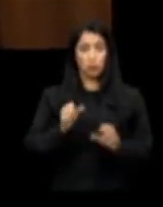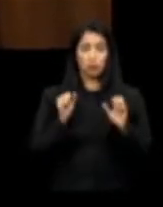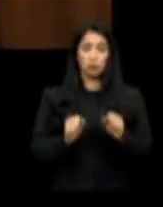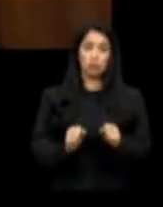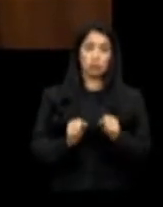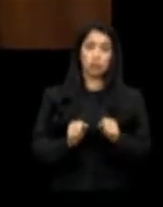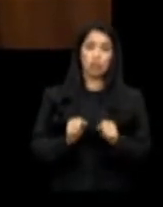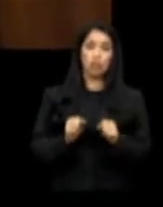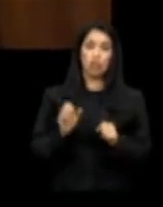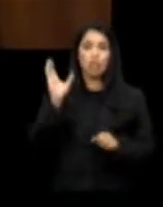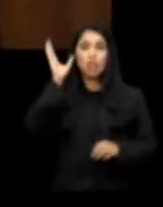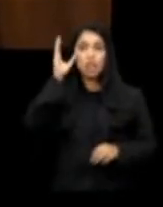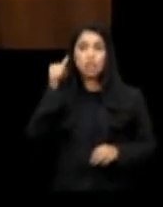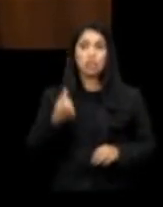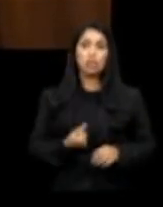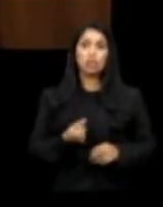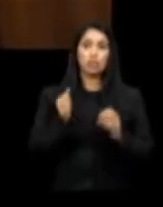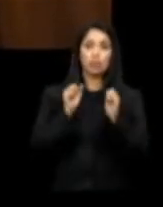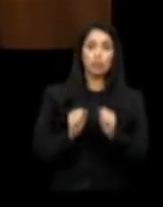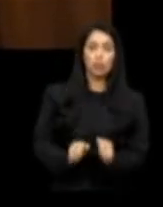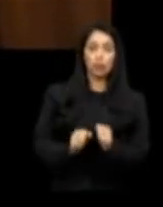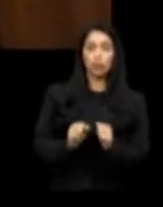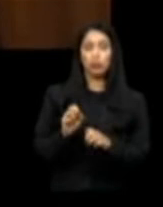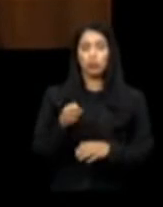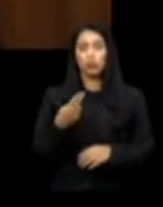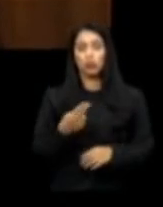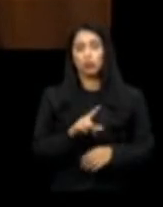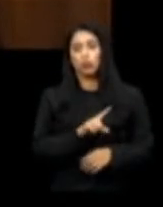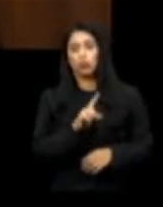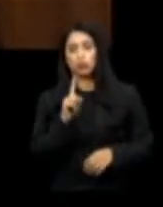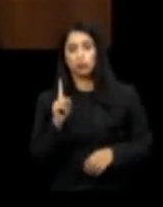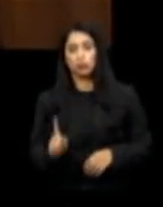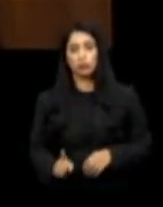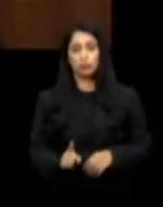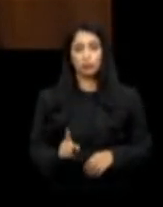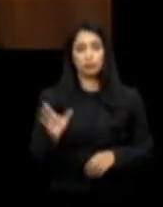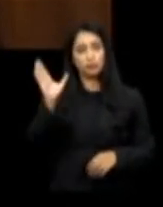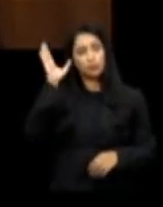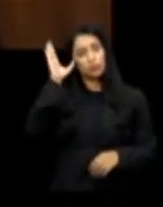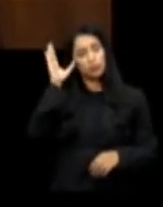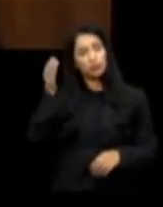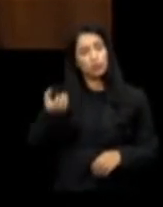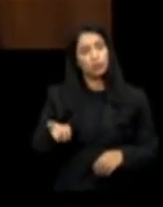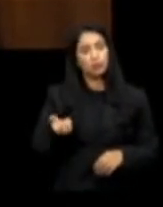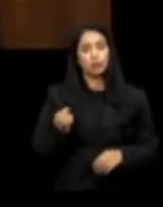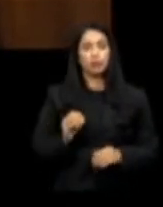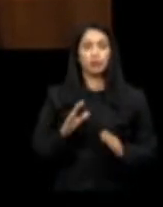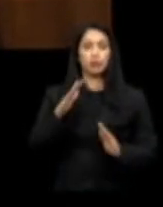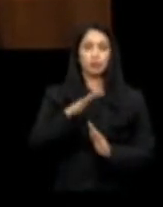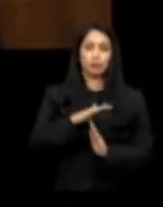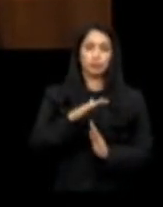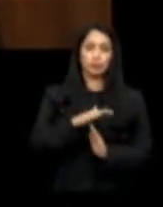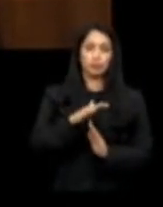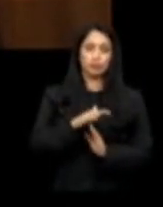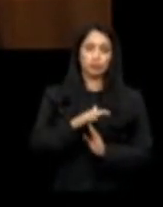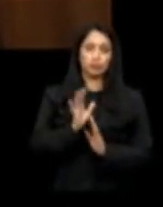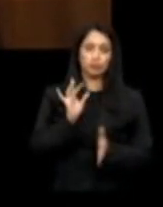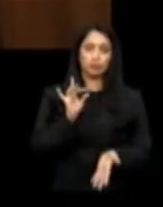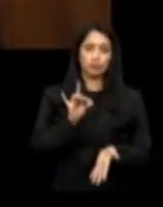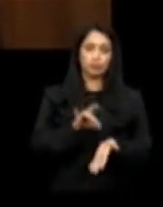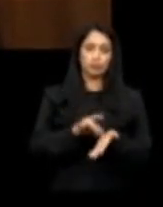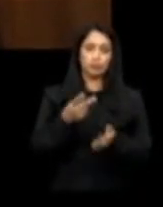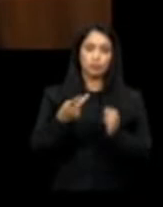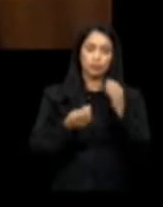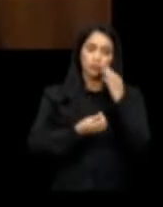uso de seus dados pessoais, de decidir sobre quando e dentro de quais limites os fatos da sua vida